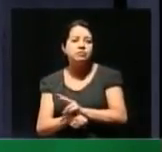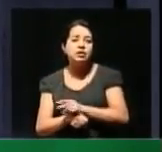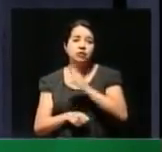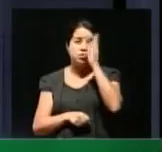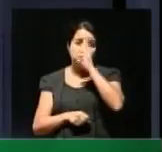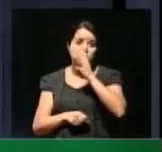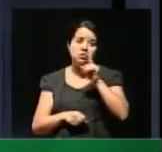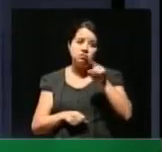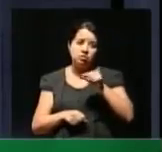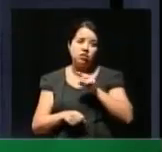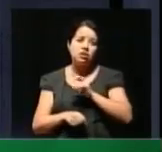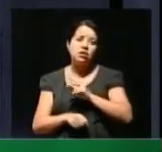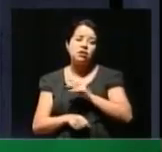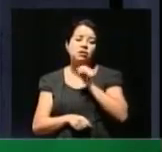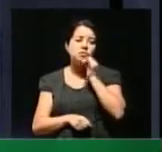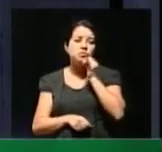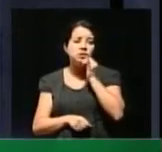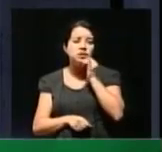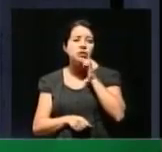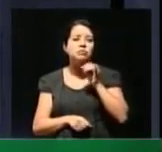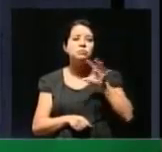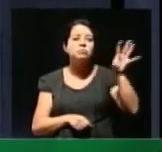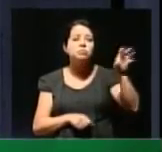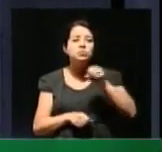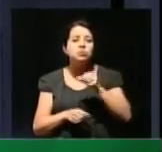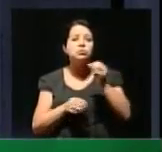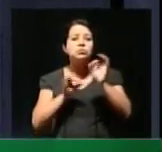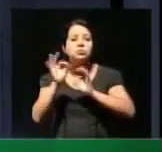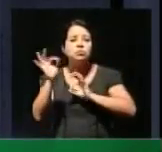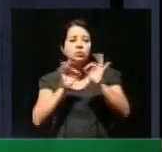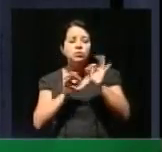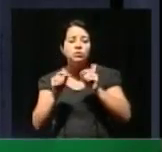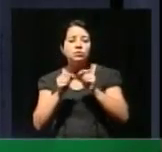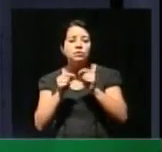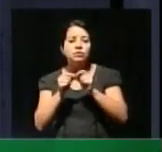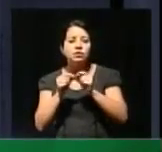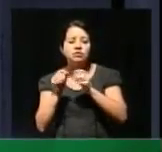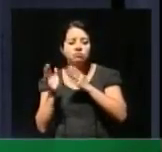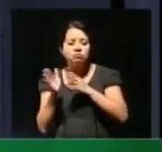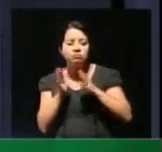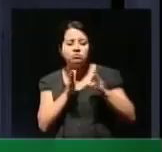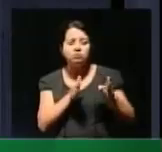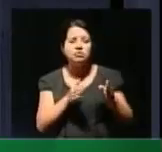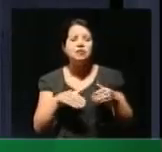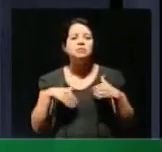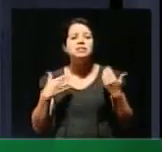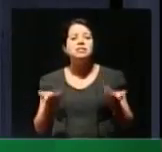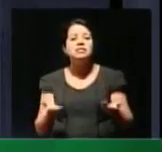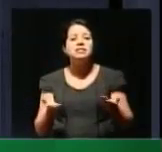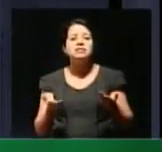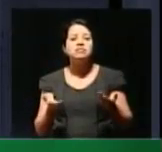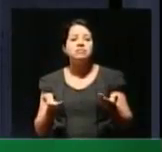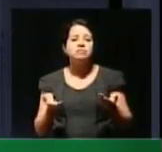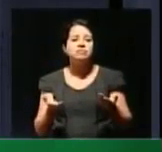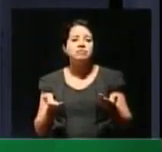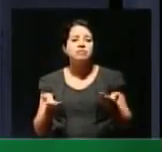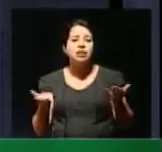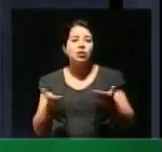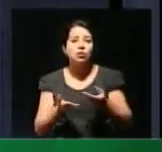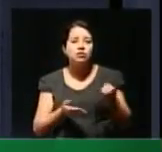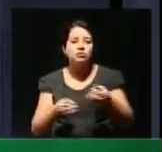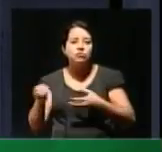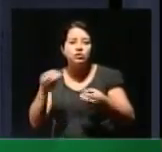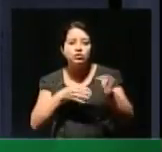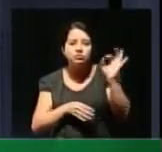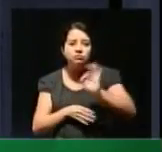exemplo de que se buscou fazer todas as coisas de forma combinada. Mas e agora? A gente teve novos dados,